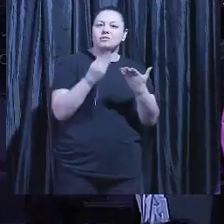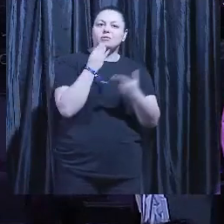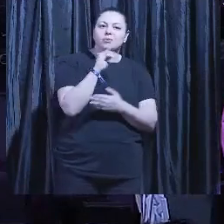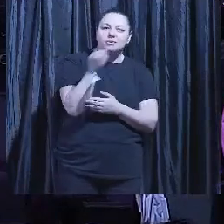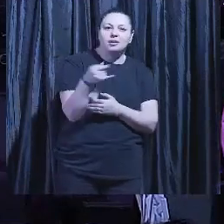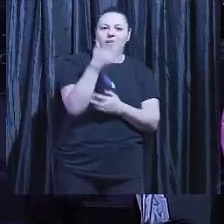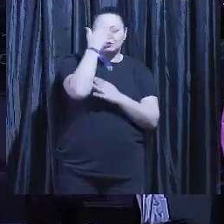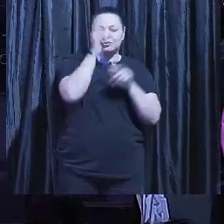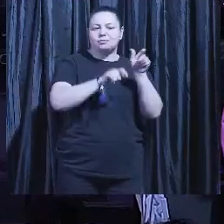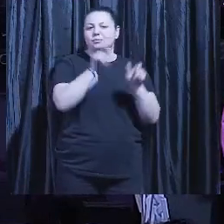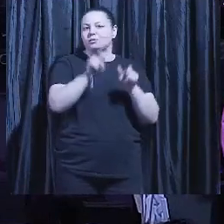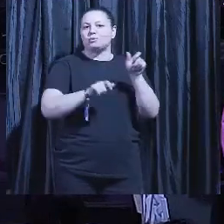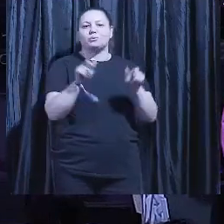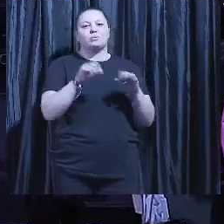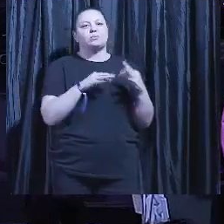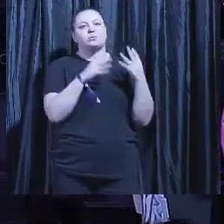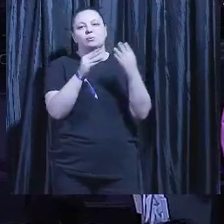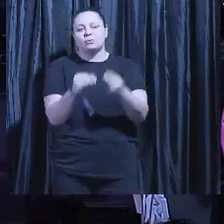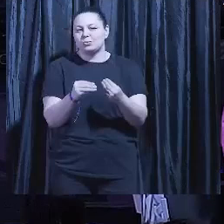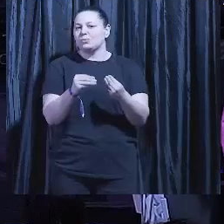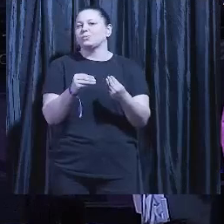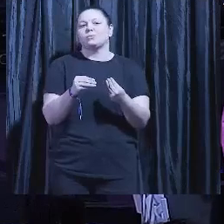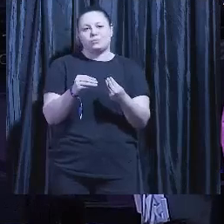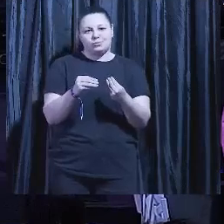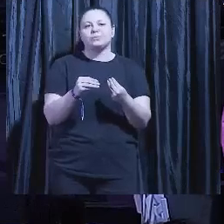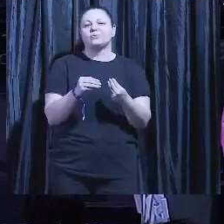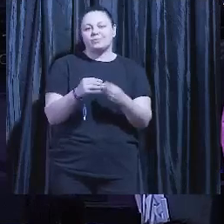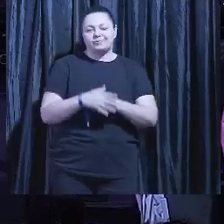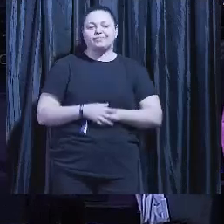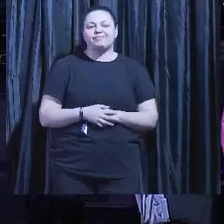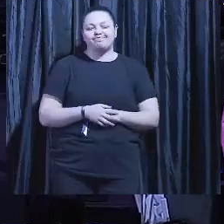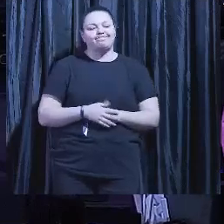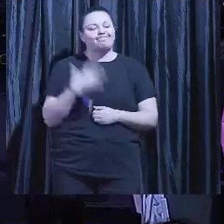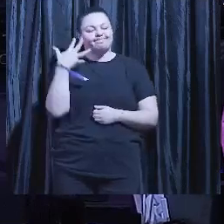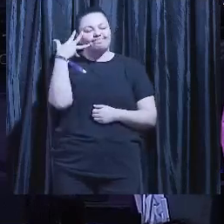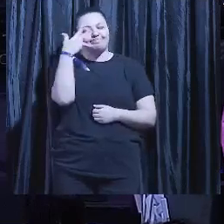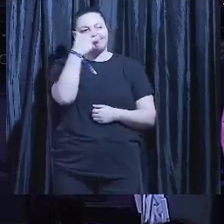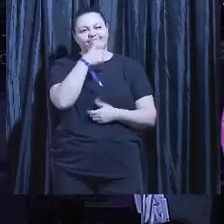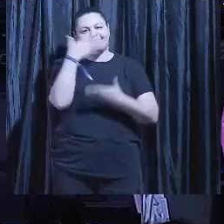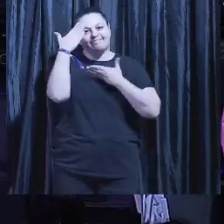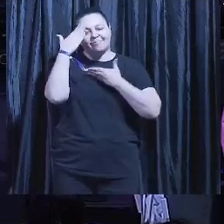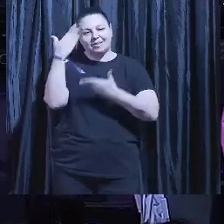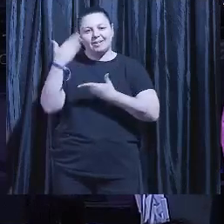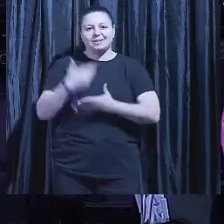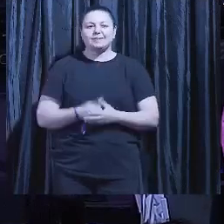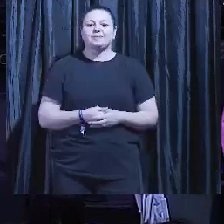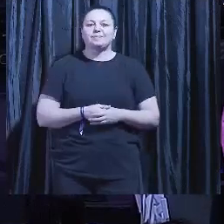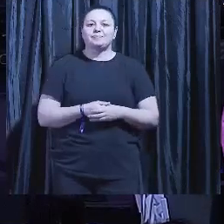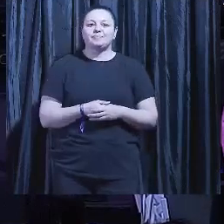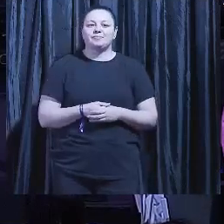redor, unindo periferia, asfalto, periferia. É muito bonito isso. Obrigada, Bola.